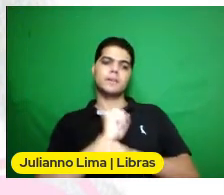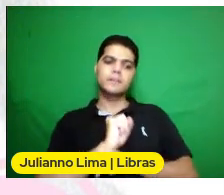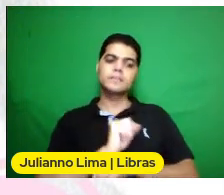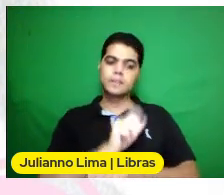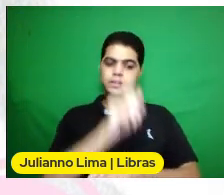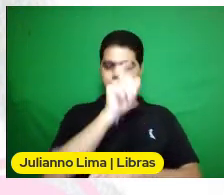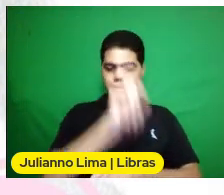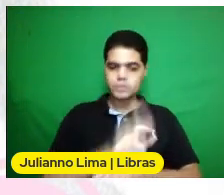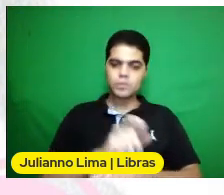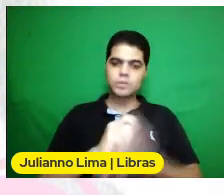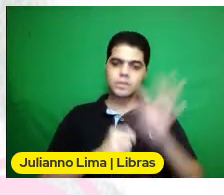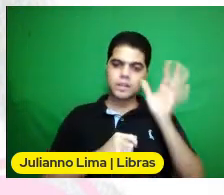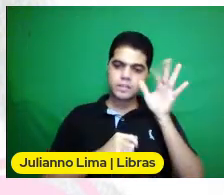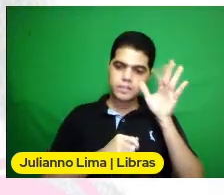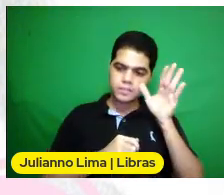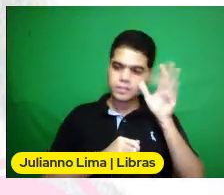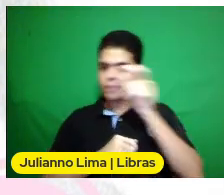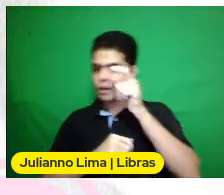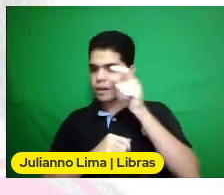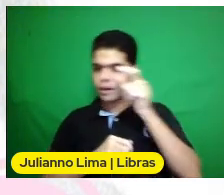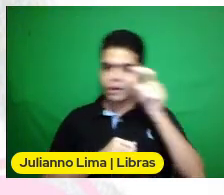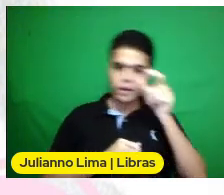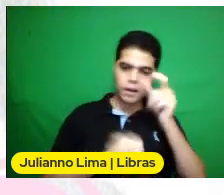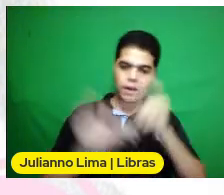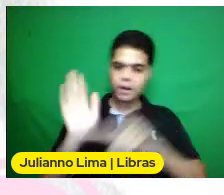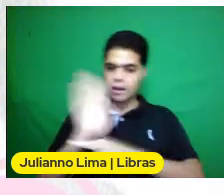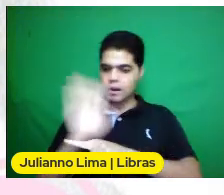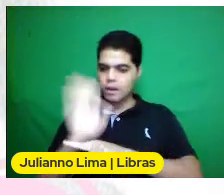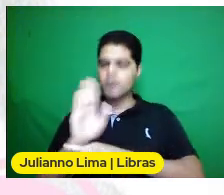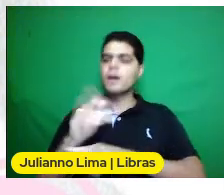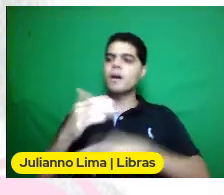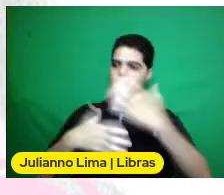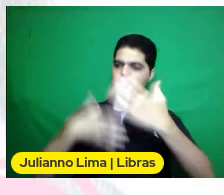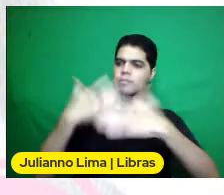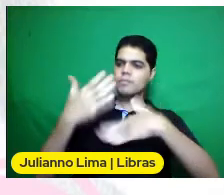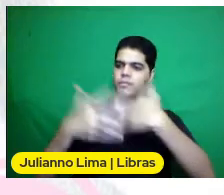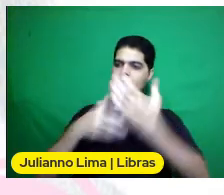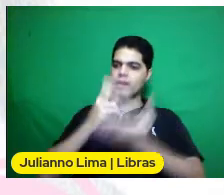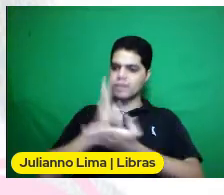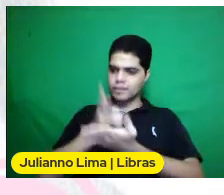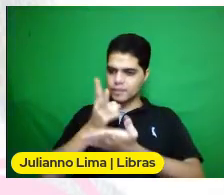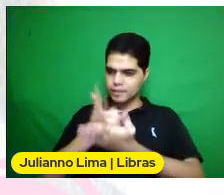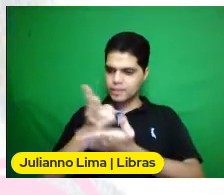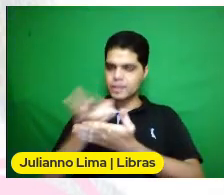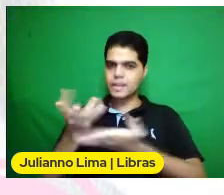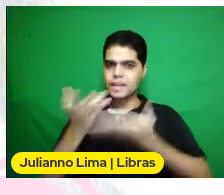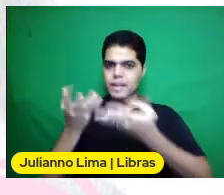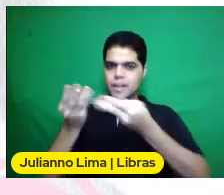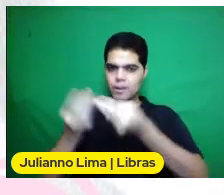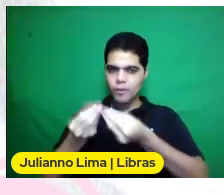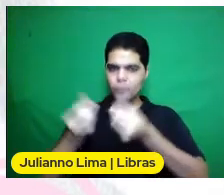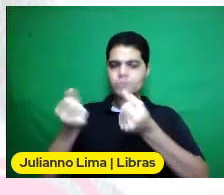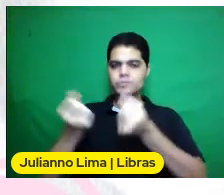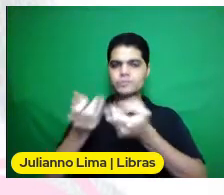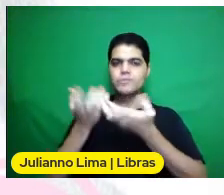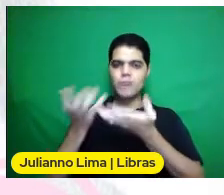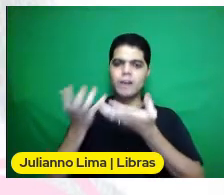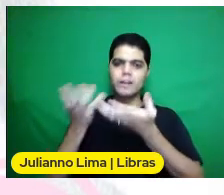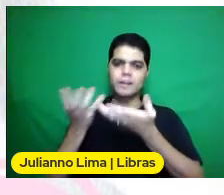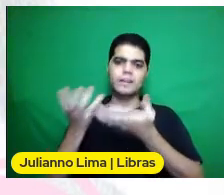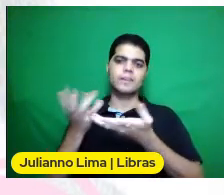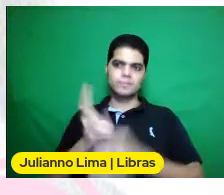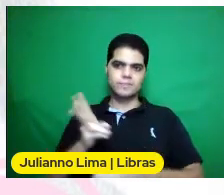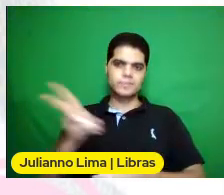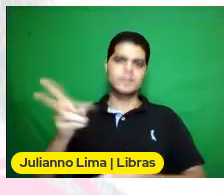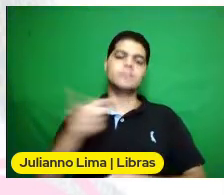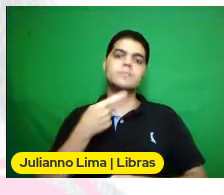quem assiste nosso filme vá em busca de mais, né? Tem aquele gostinho de quero mais e vai em